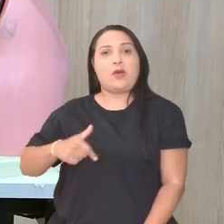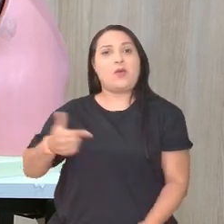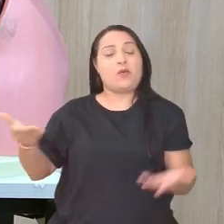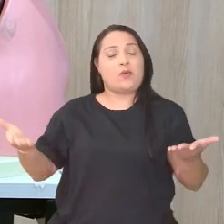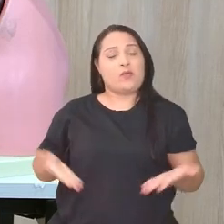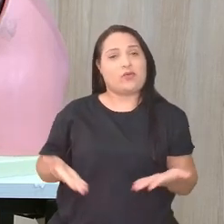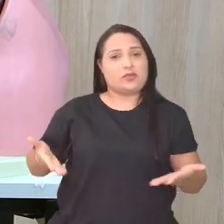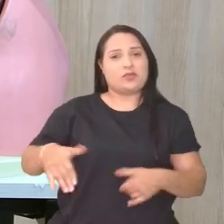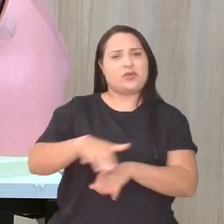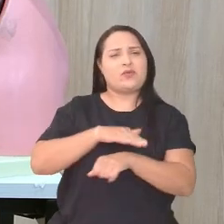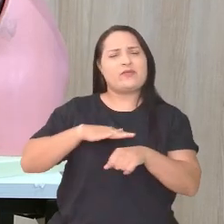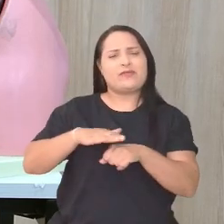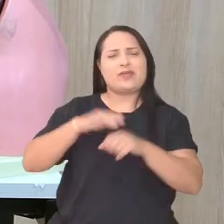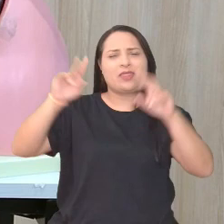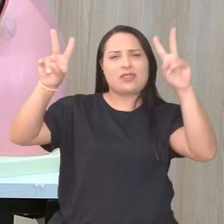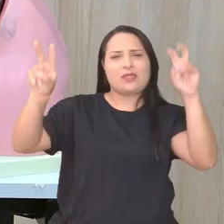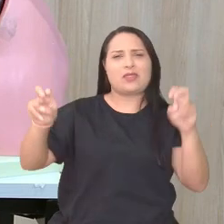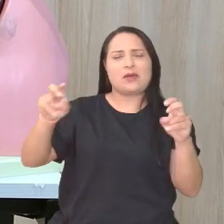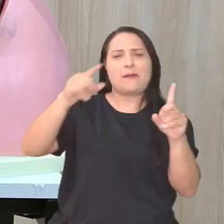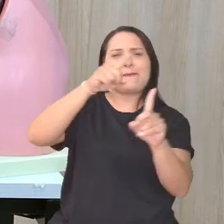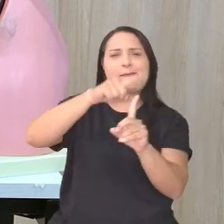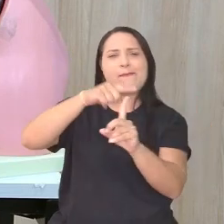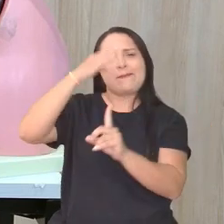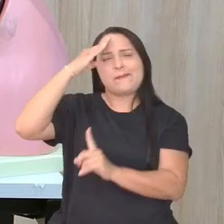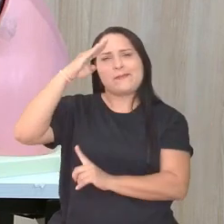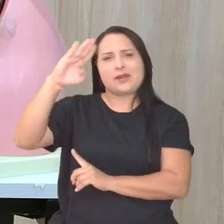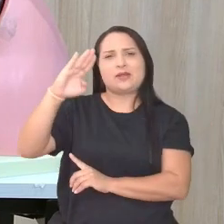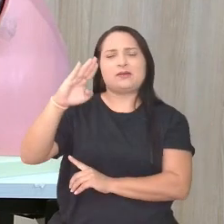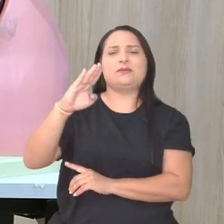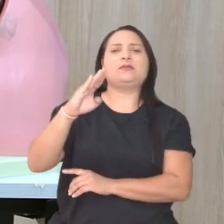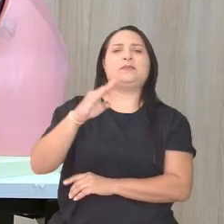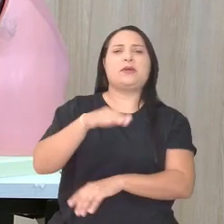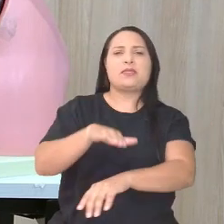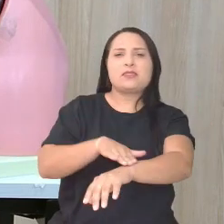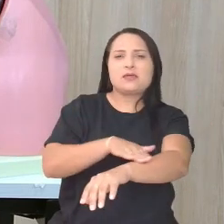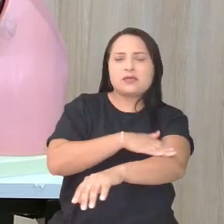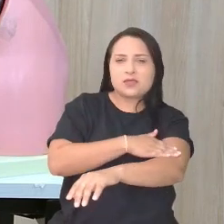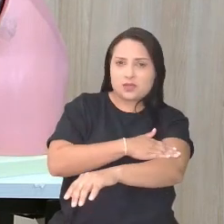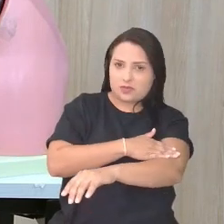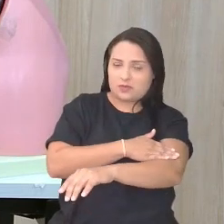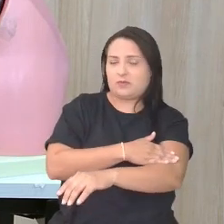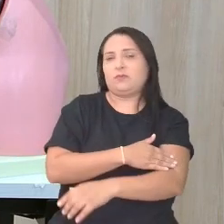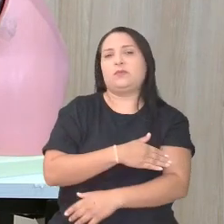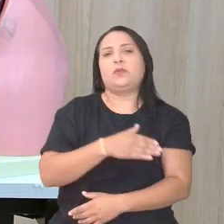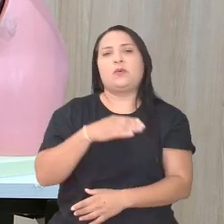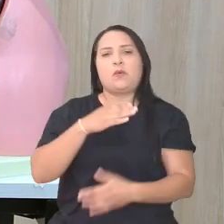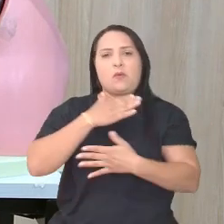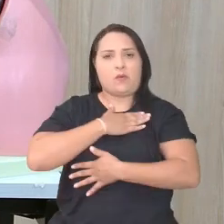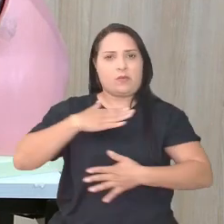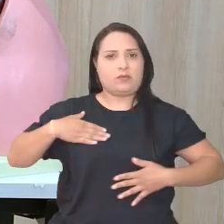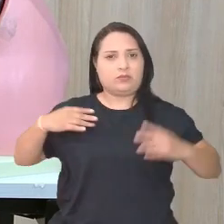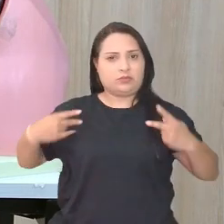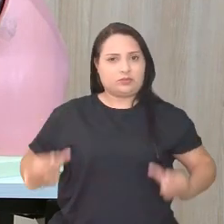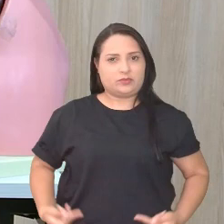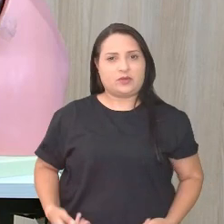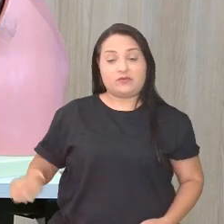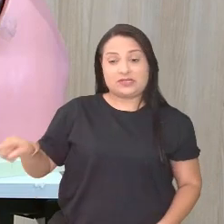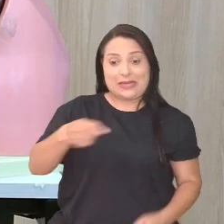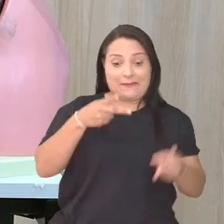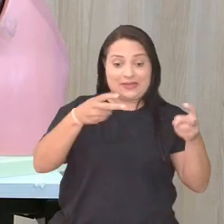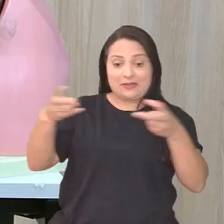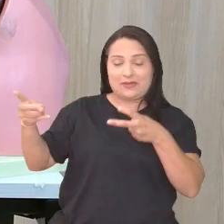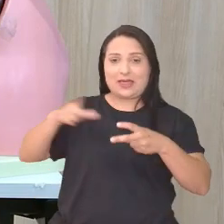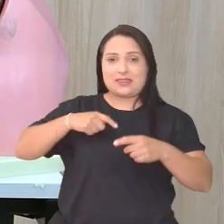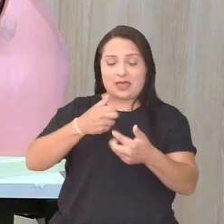hoje conversar a respeito dos principais tecidos do corpo humano. Vocês devem perceber que eu tenho já materiais